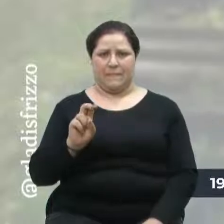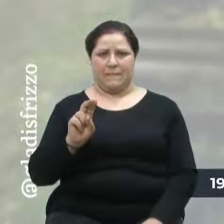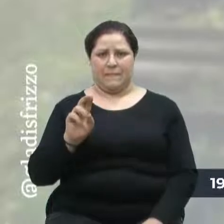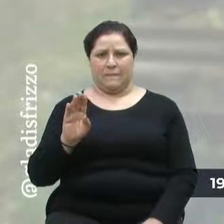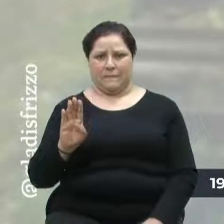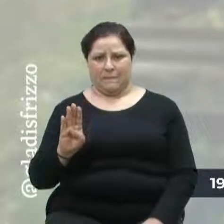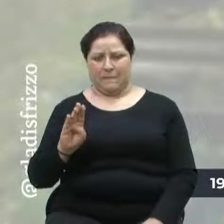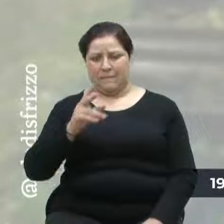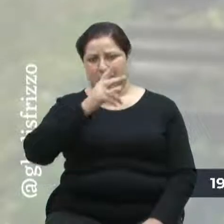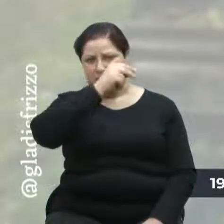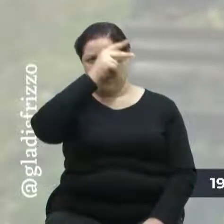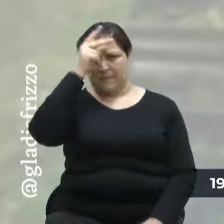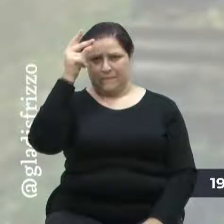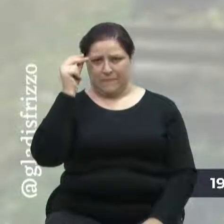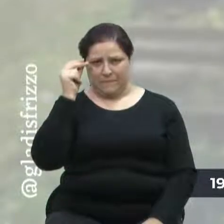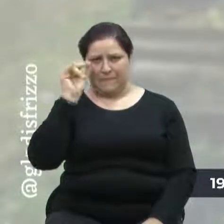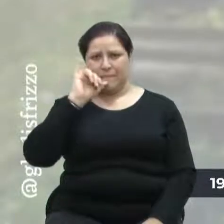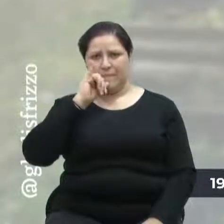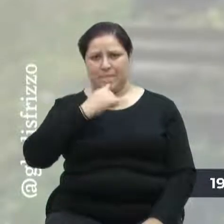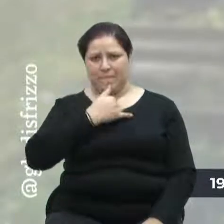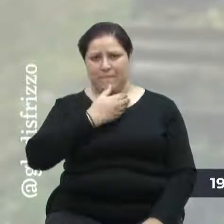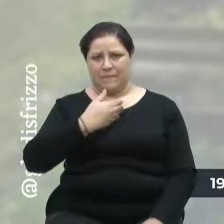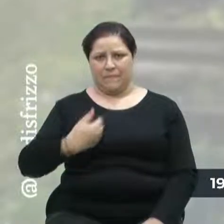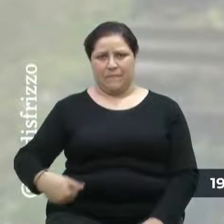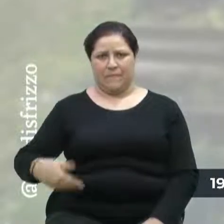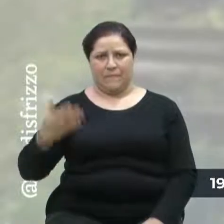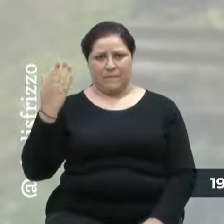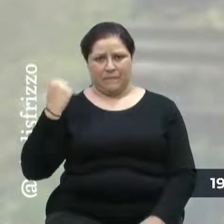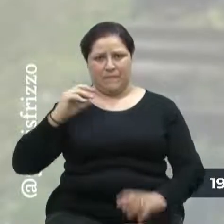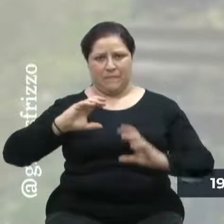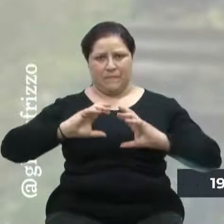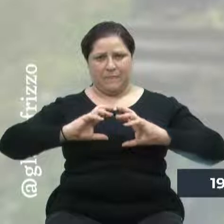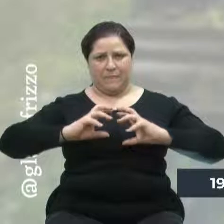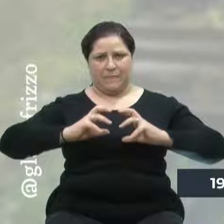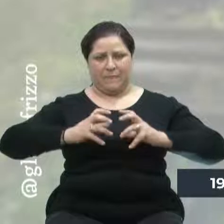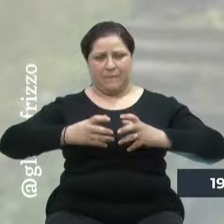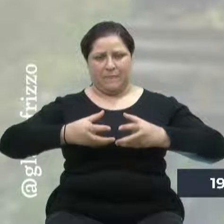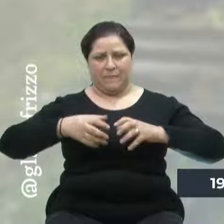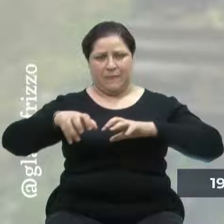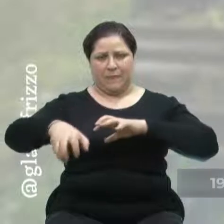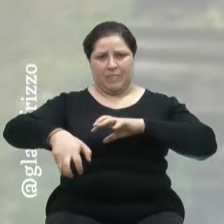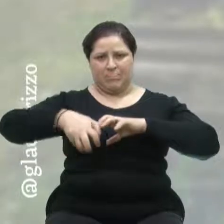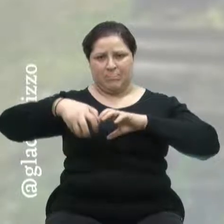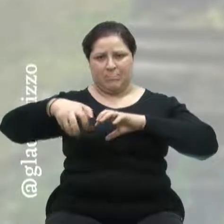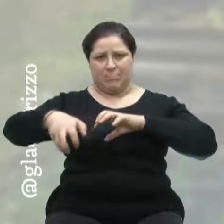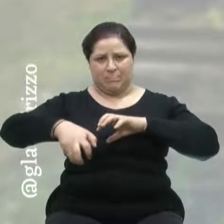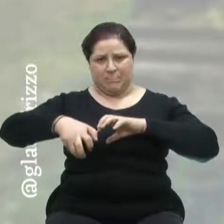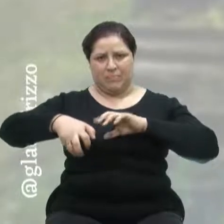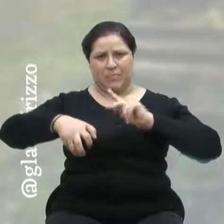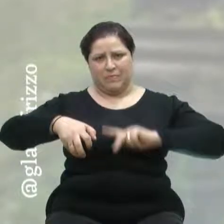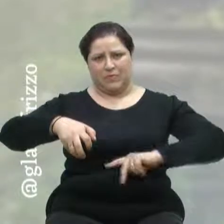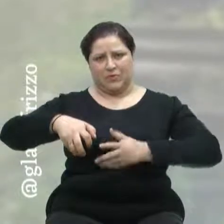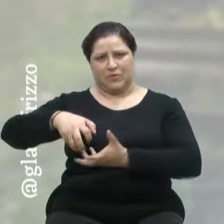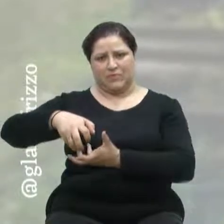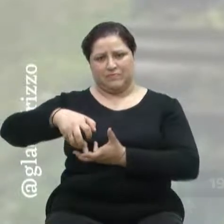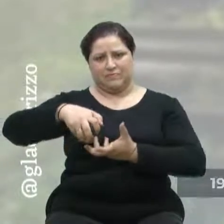passado, até a patrola levaram embora de lá, né? Então, está sem condições de atender. Eu lembro que, quando eu